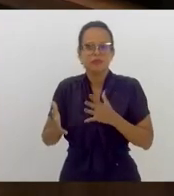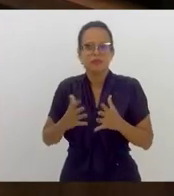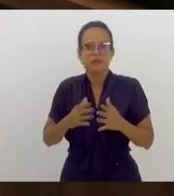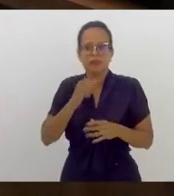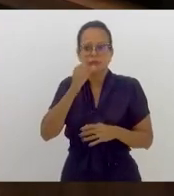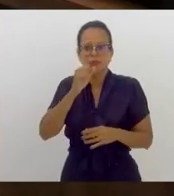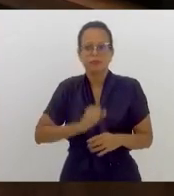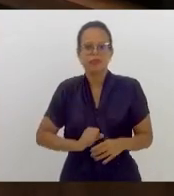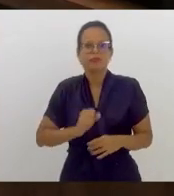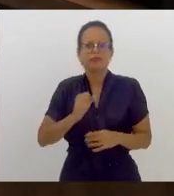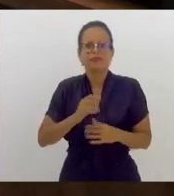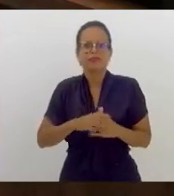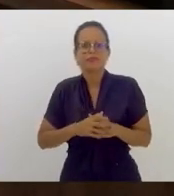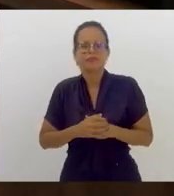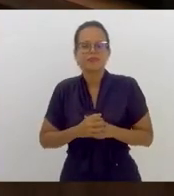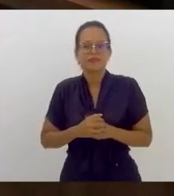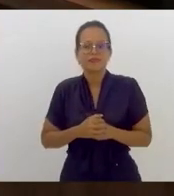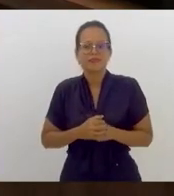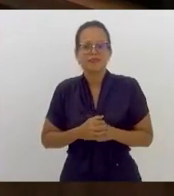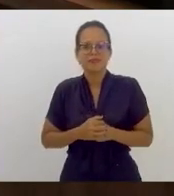caiu.